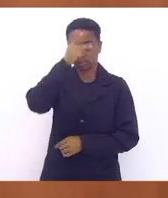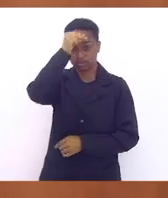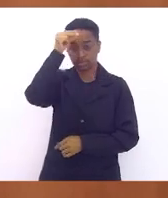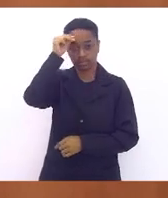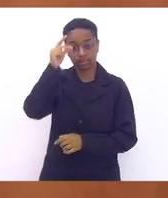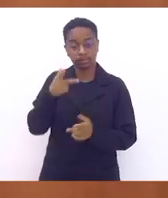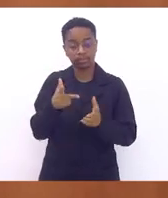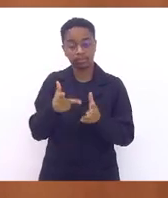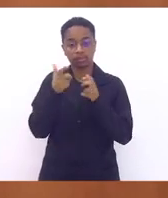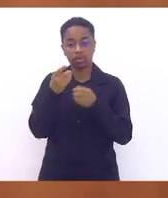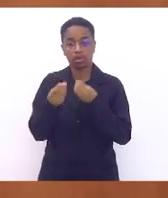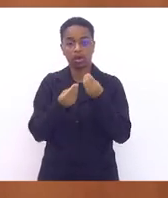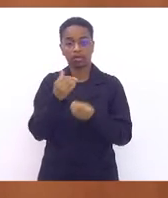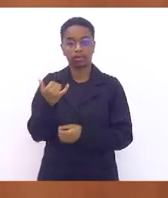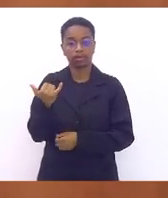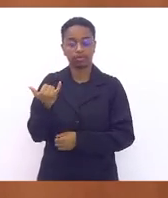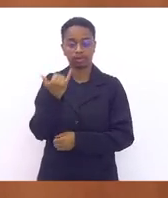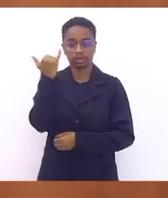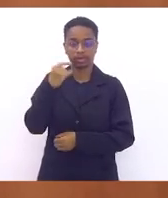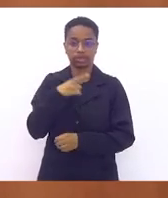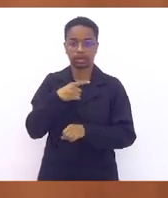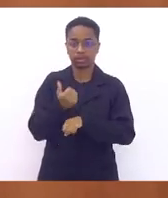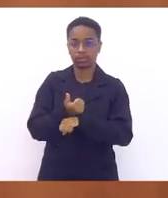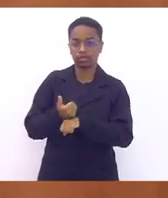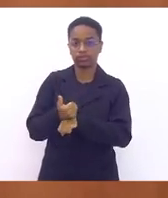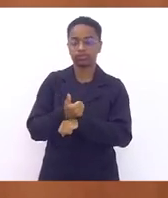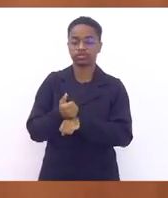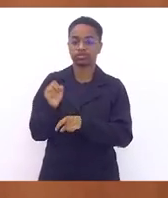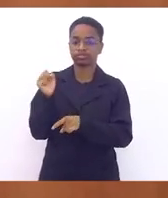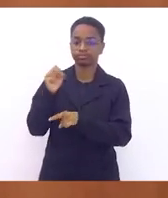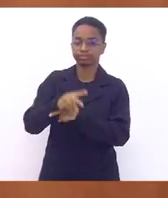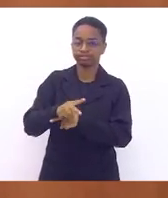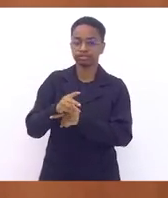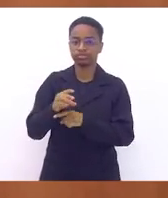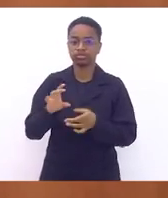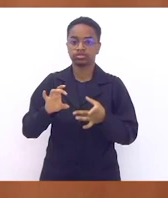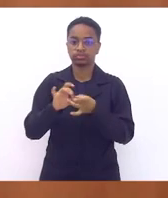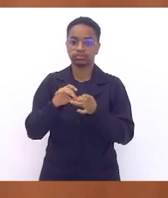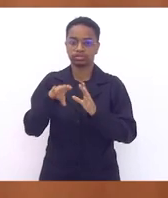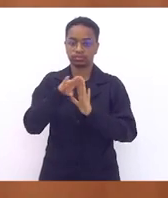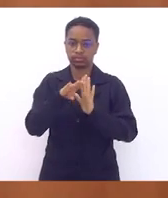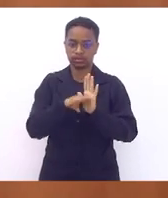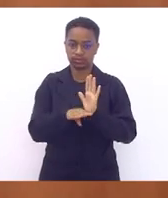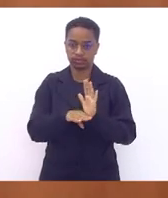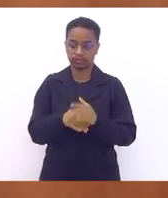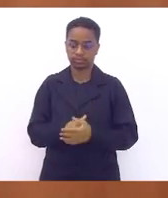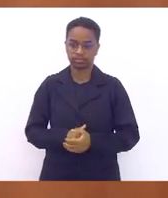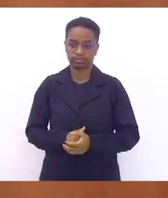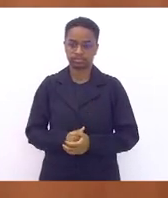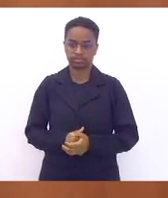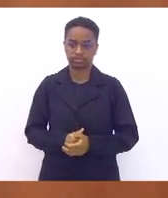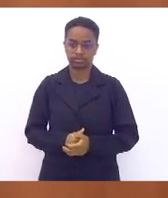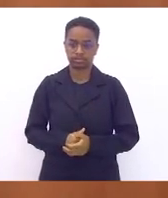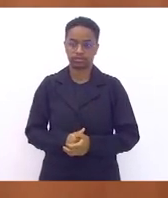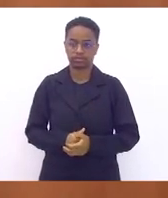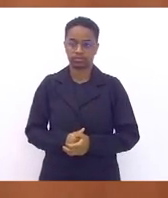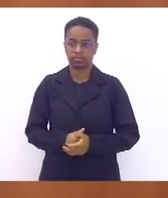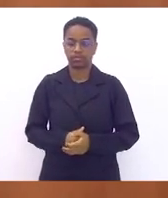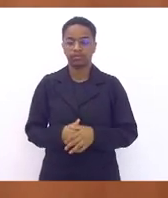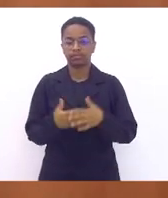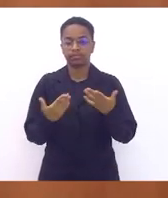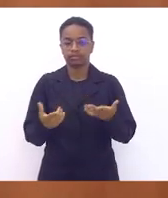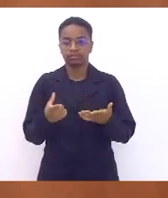importância de ter o técnico, ter o profissional no programa de controle da tuberculose. Então, as situações elas